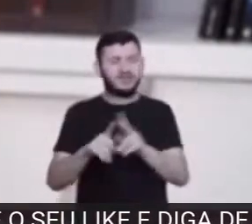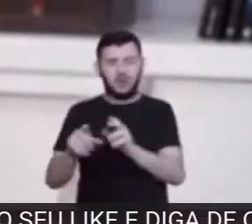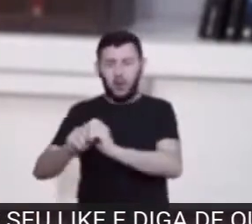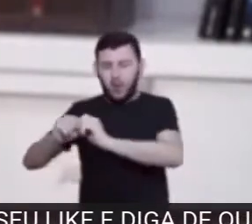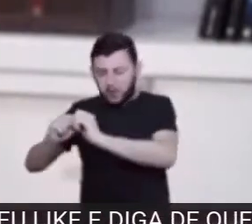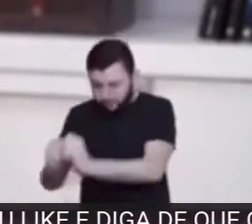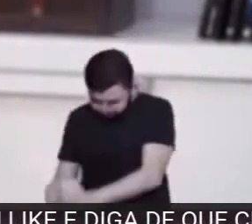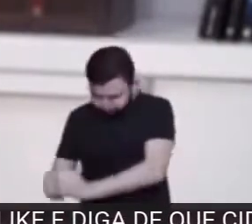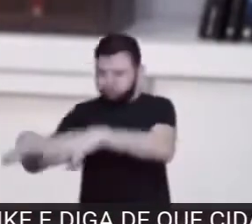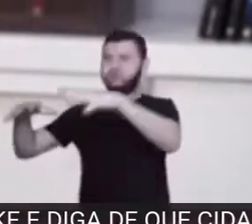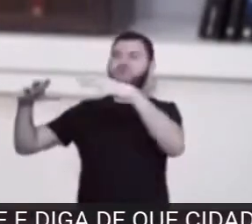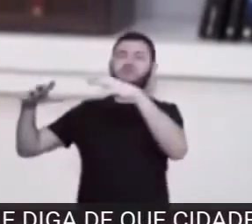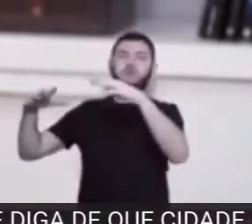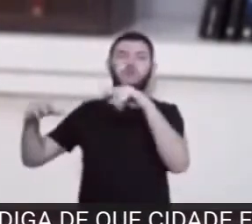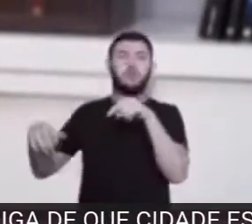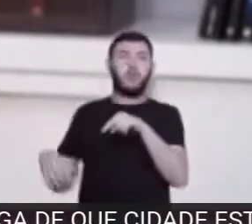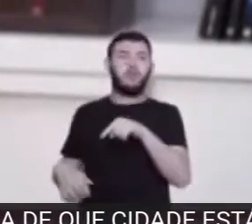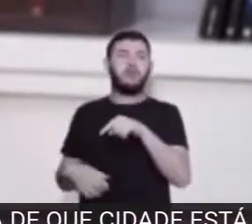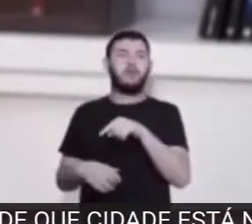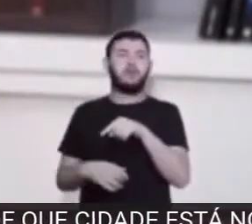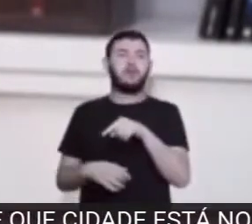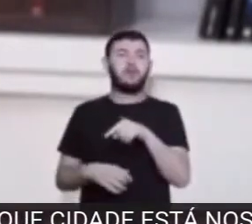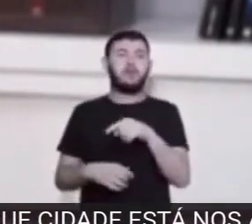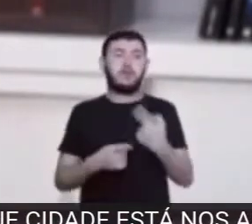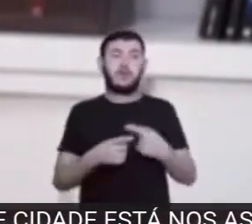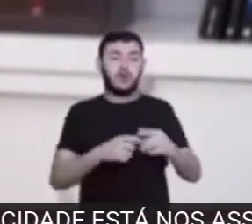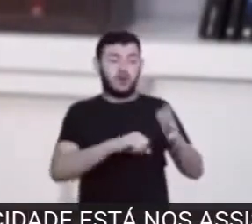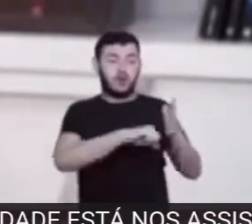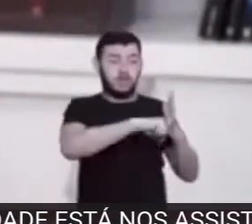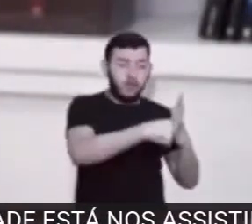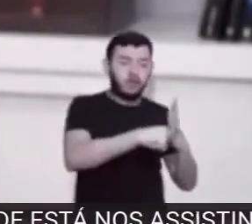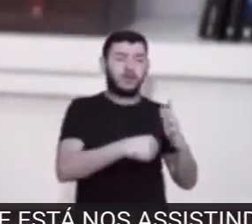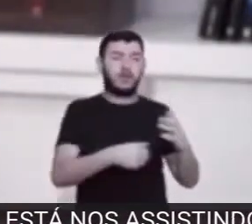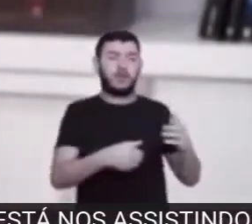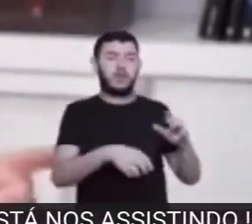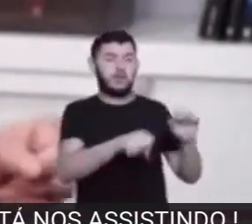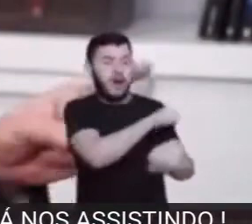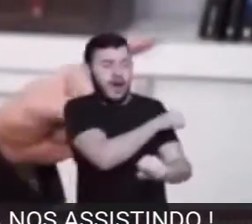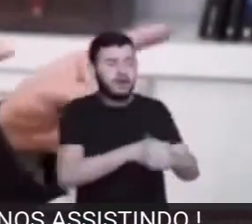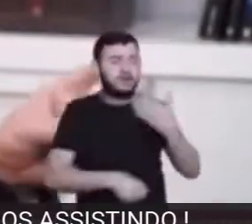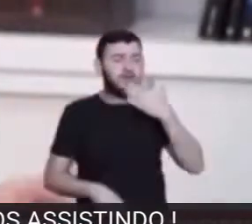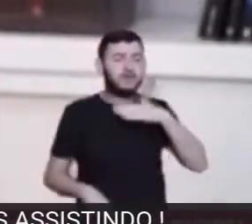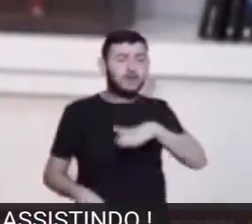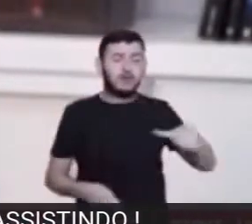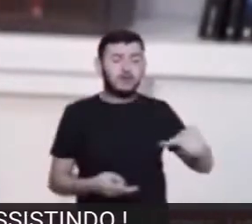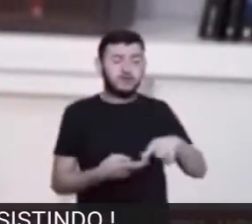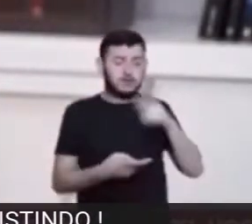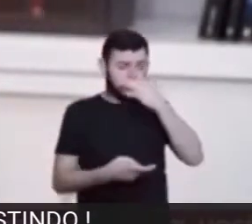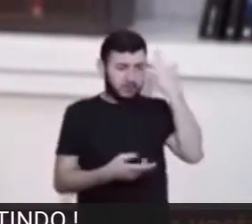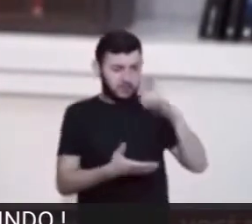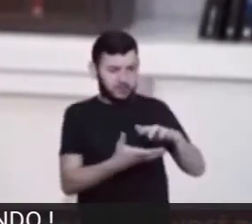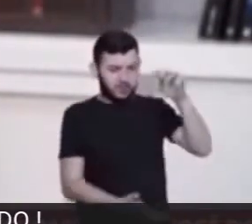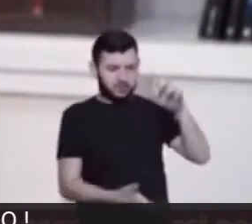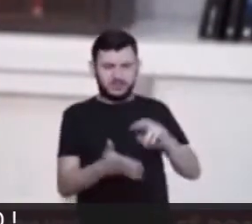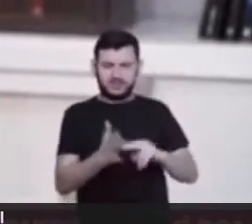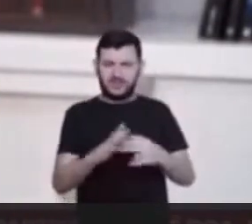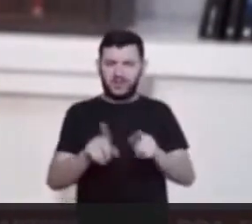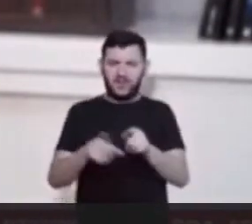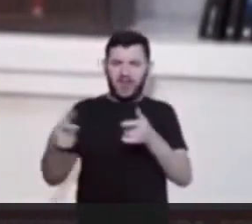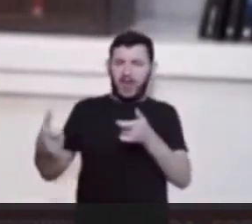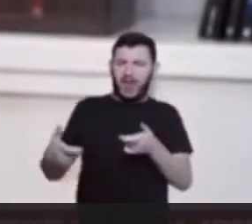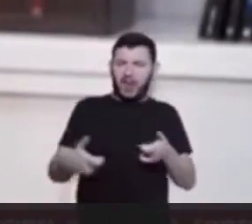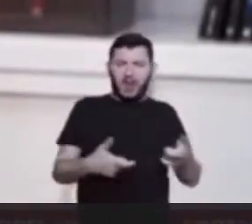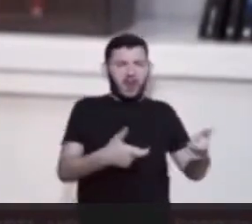criança. O bloqueio mata criança, mata pessoas idosas. Não é uma guerra entre soldados.